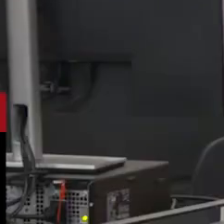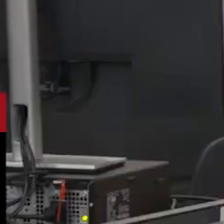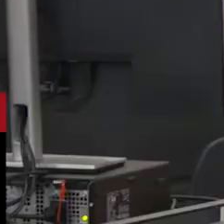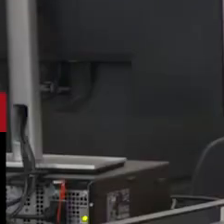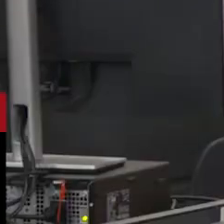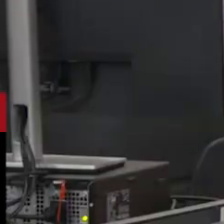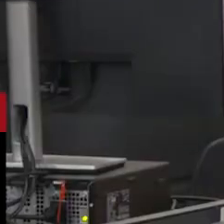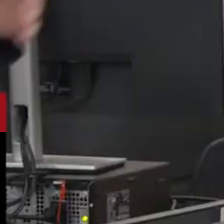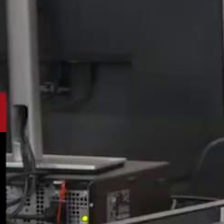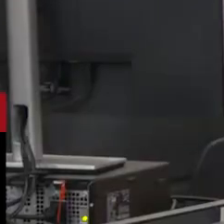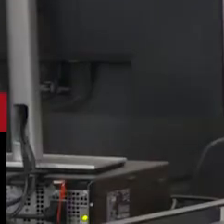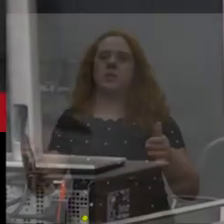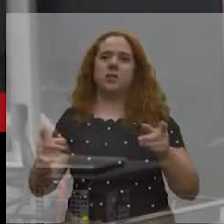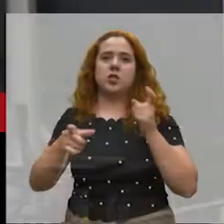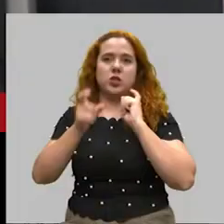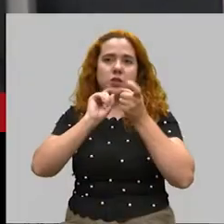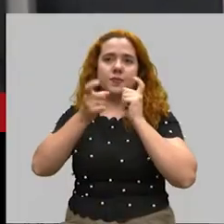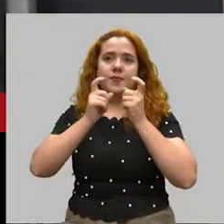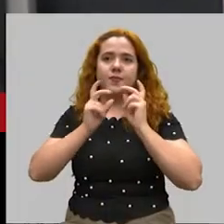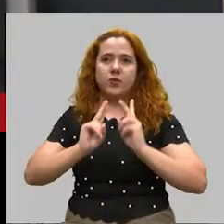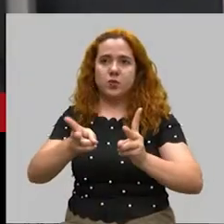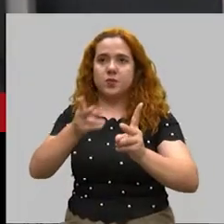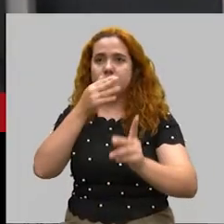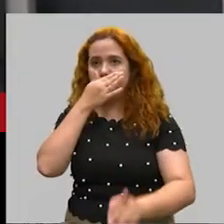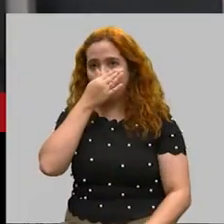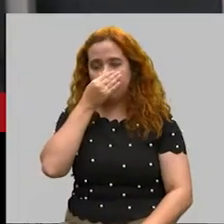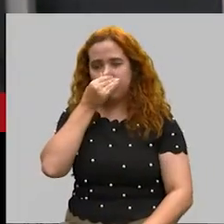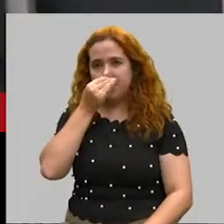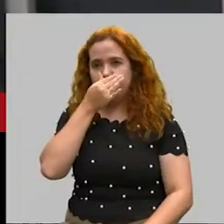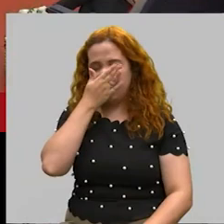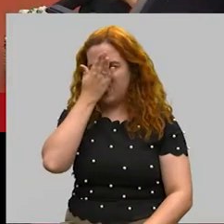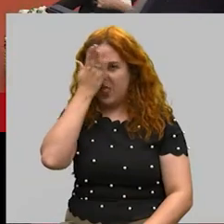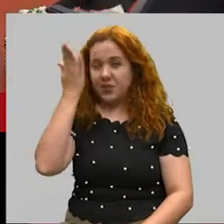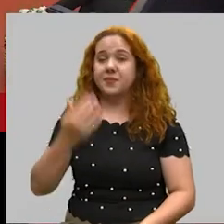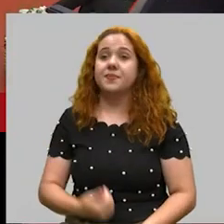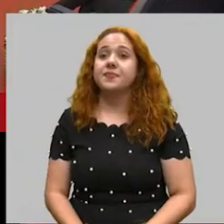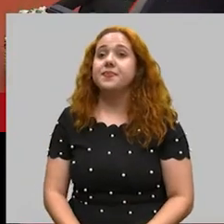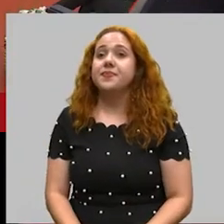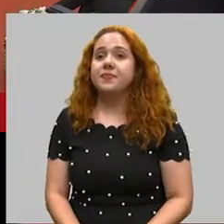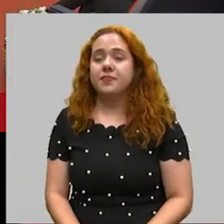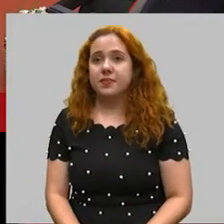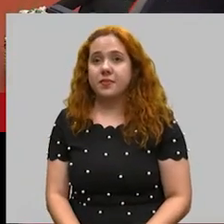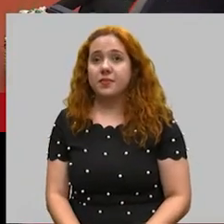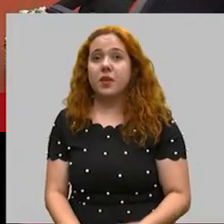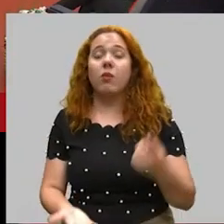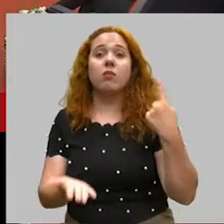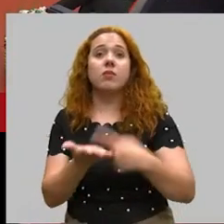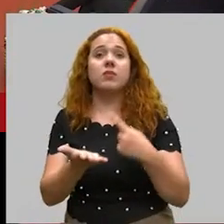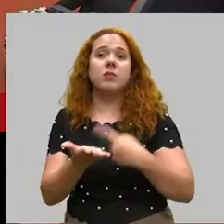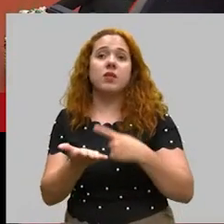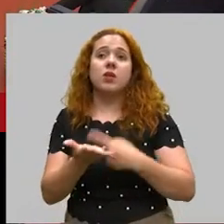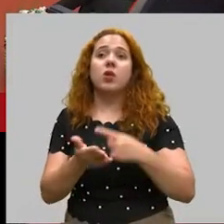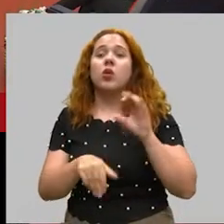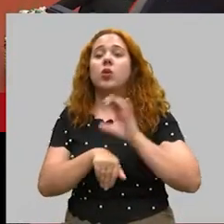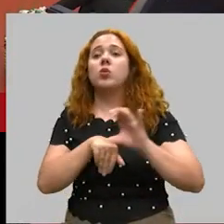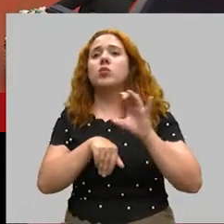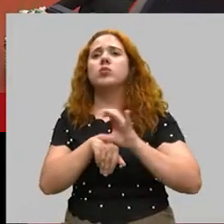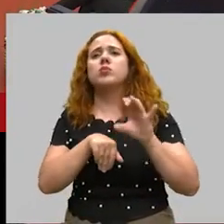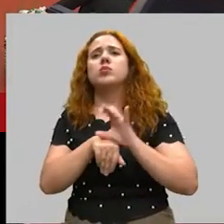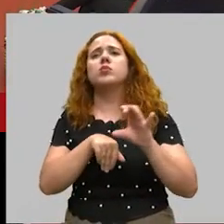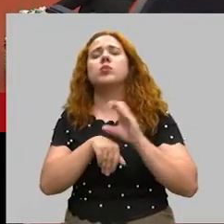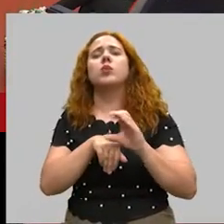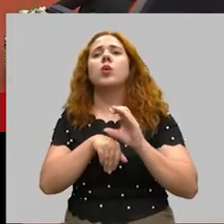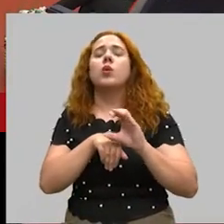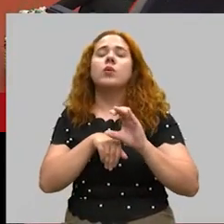mesa por favor Beatriz Cerqueira gente só pra gente combinar aqui no curso dos trabalhos a